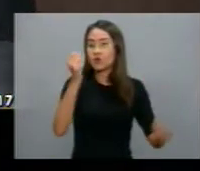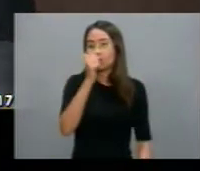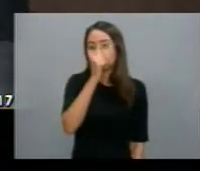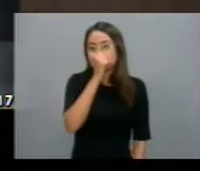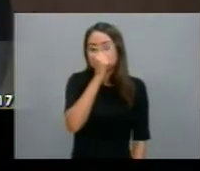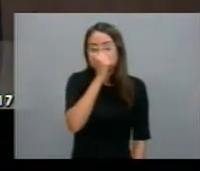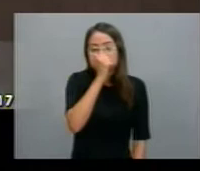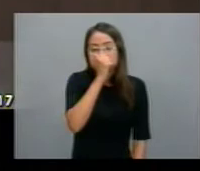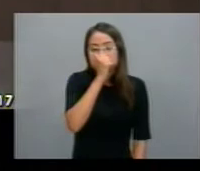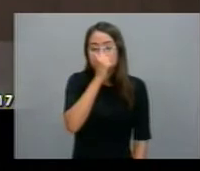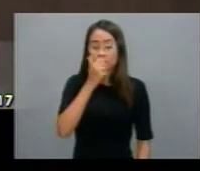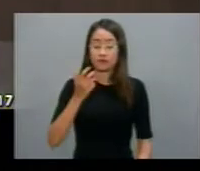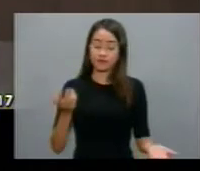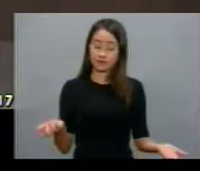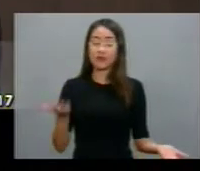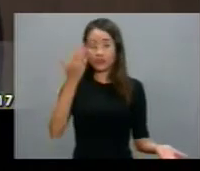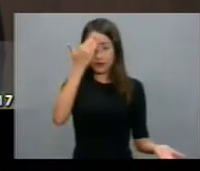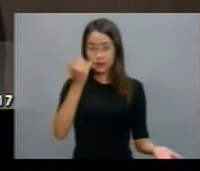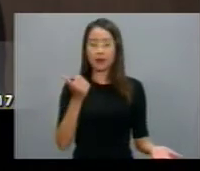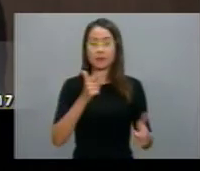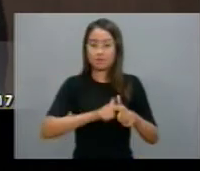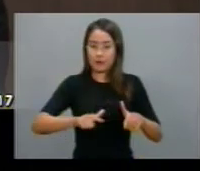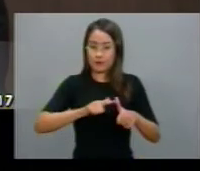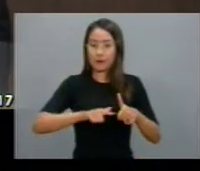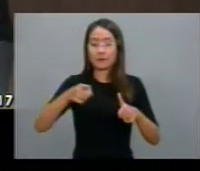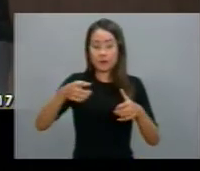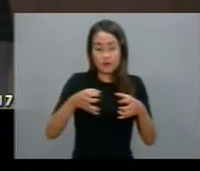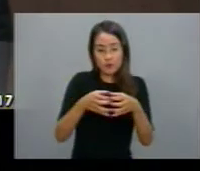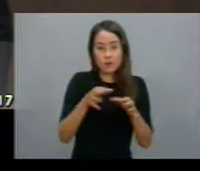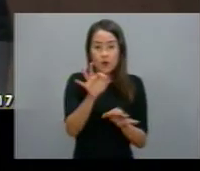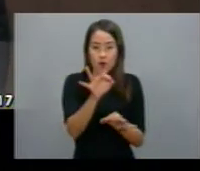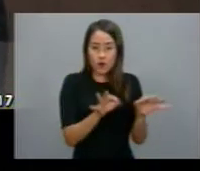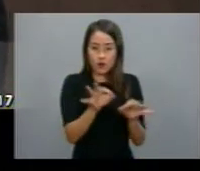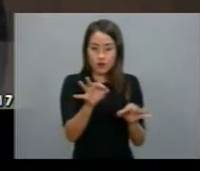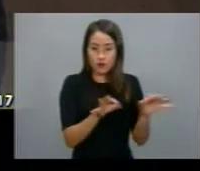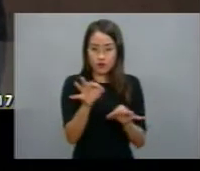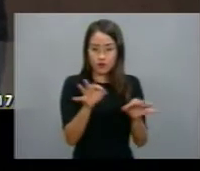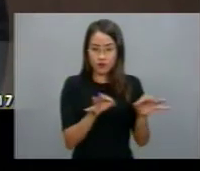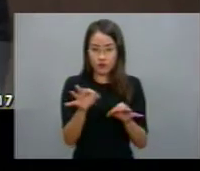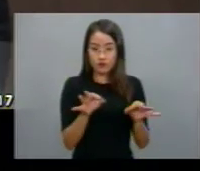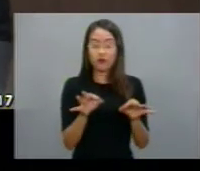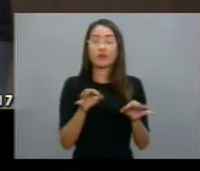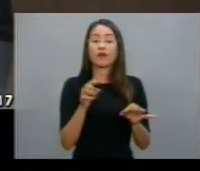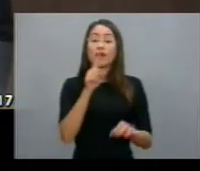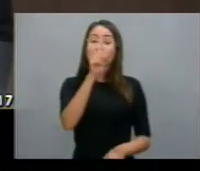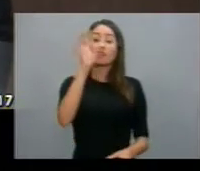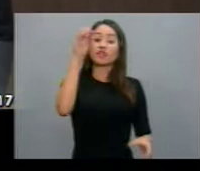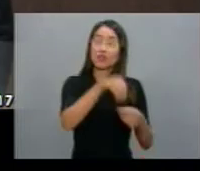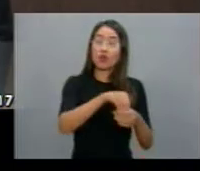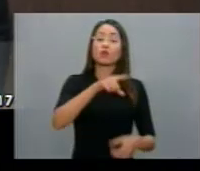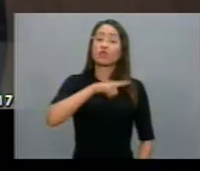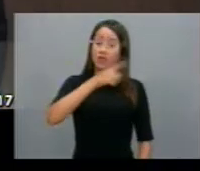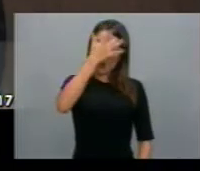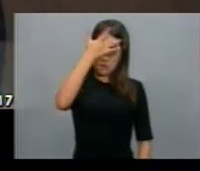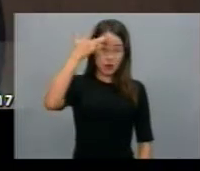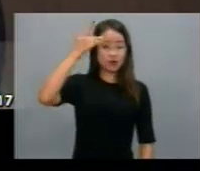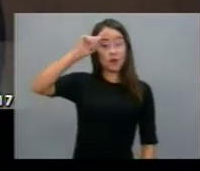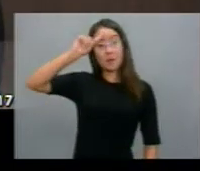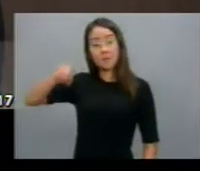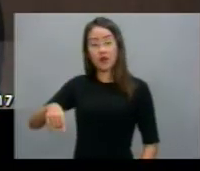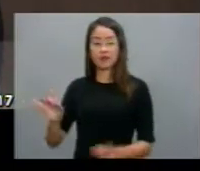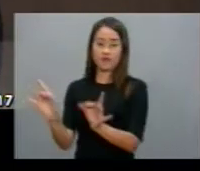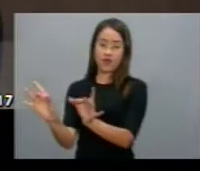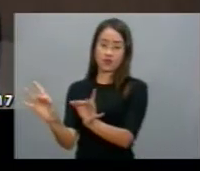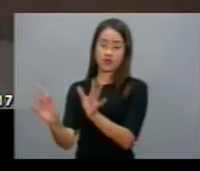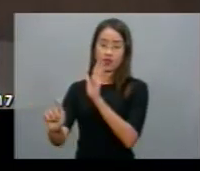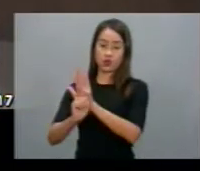de obra para as organizações que controlam os mercados ilícitos de drogas, sejam quais forem.